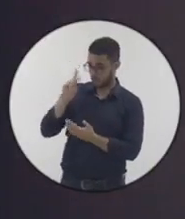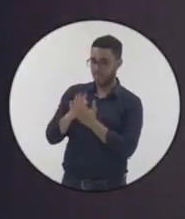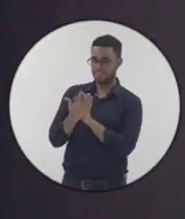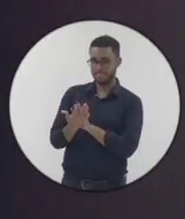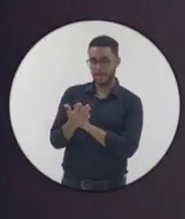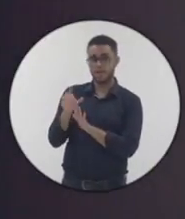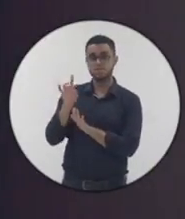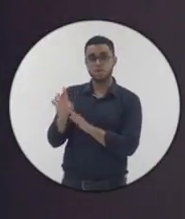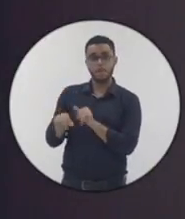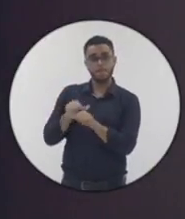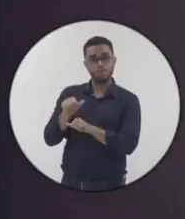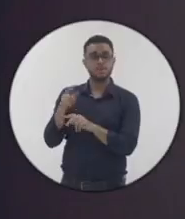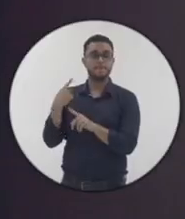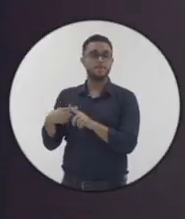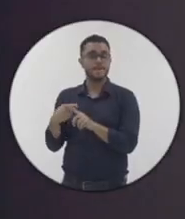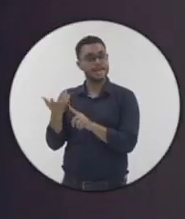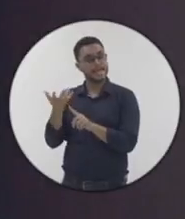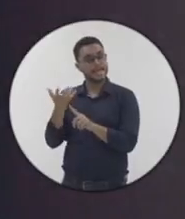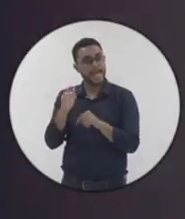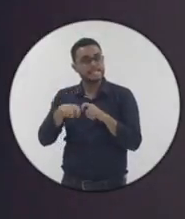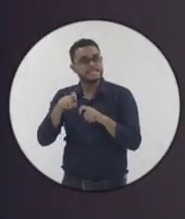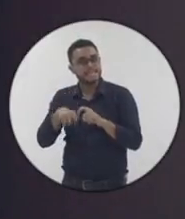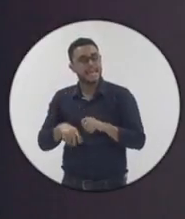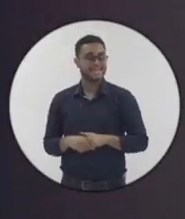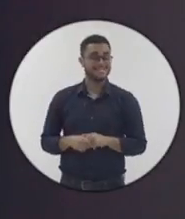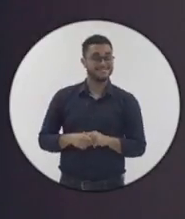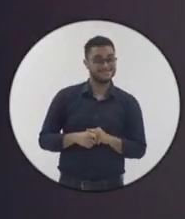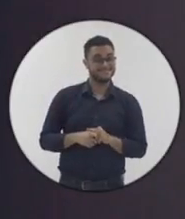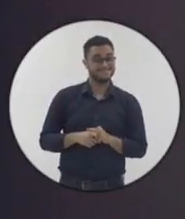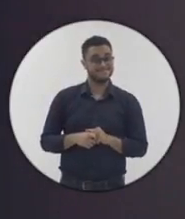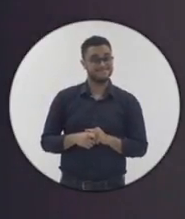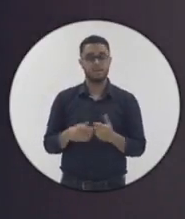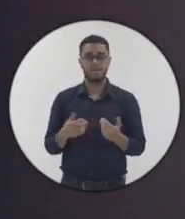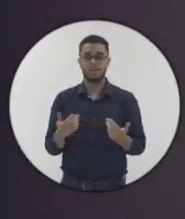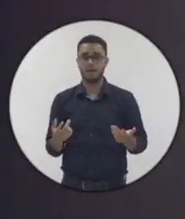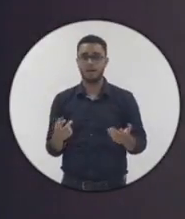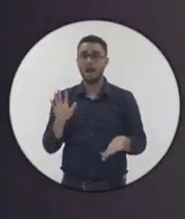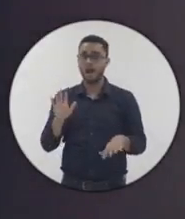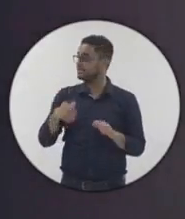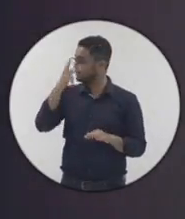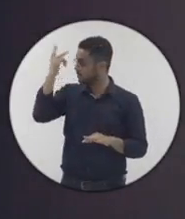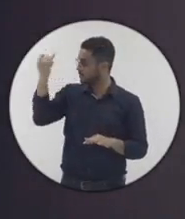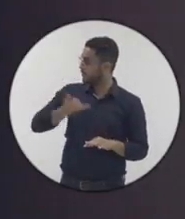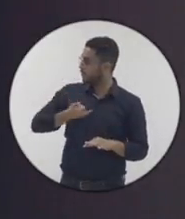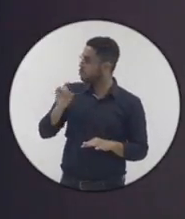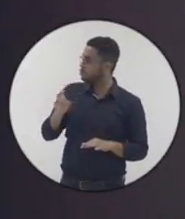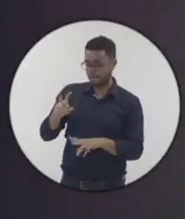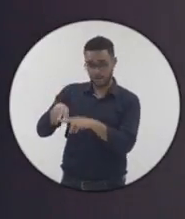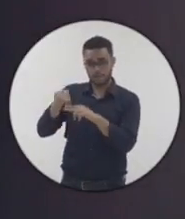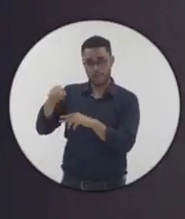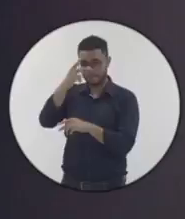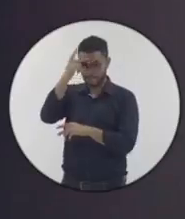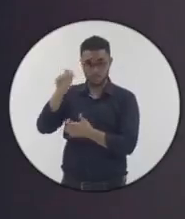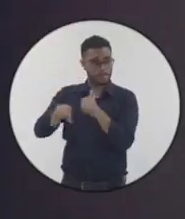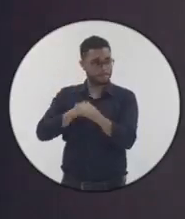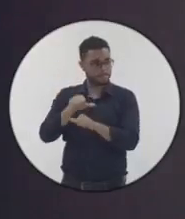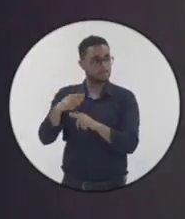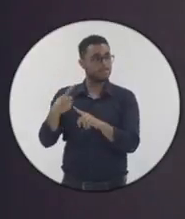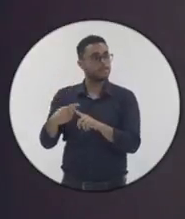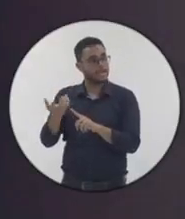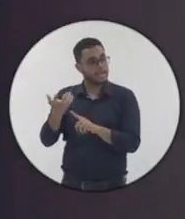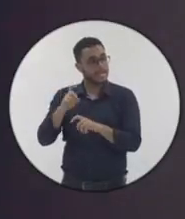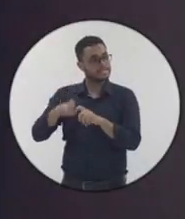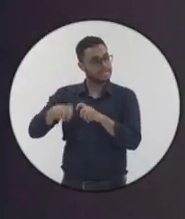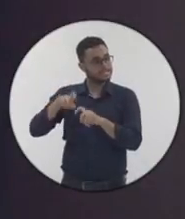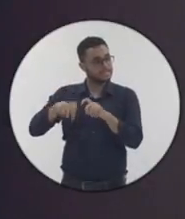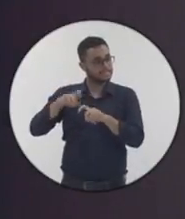para conseguir fazer sexo. A vida da gente, numa discussão uma vez, permeou só essa condição, que a gente só vive para fazer sexo,